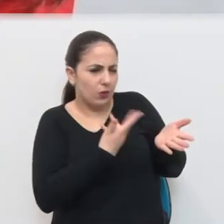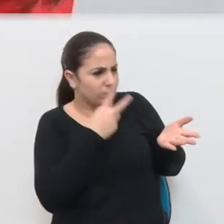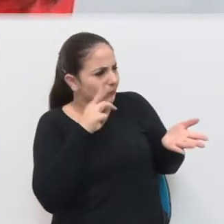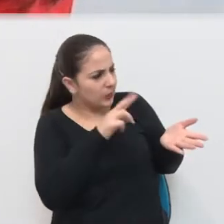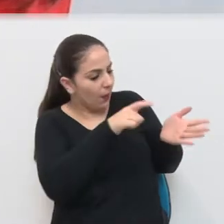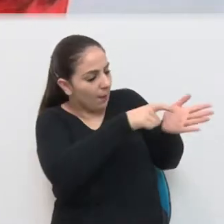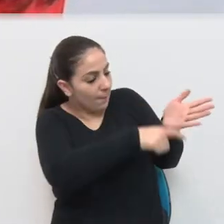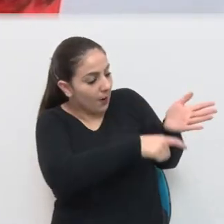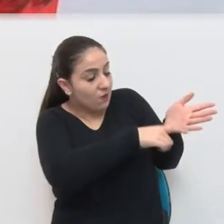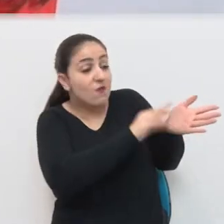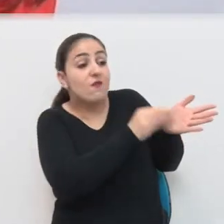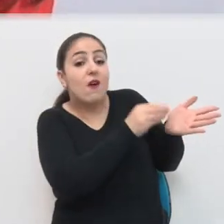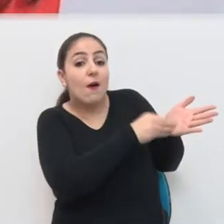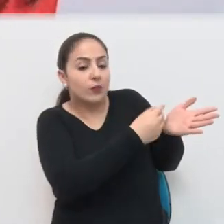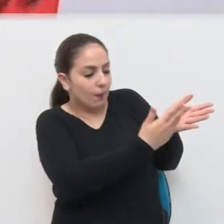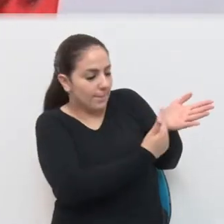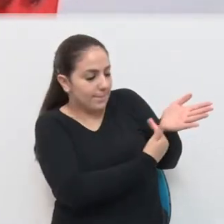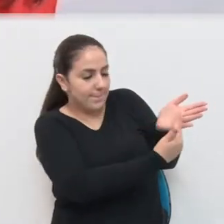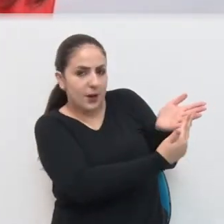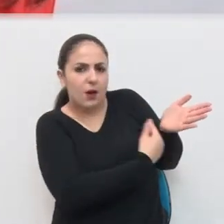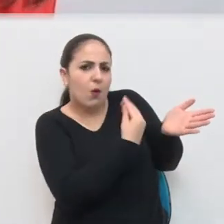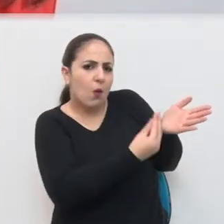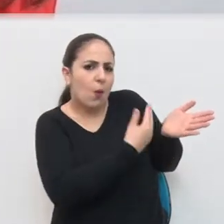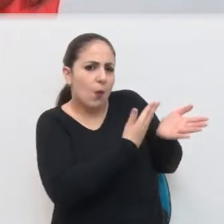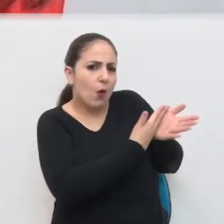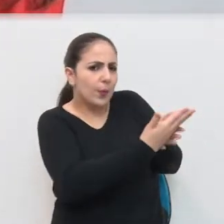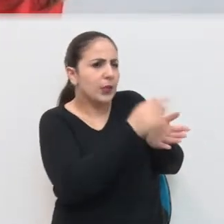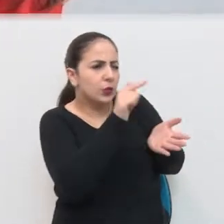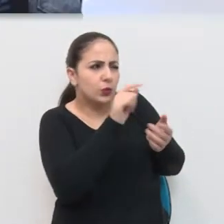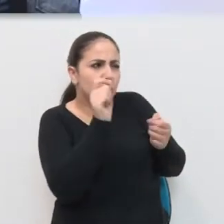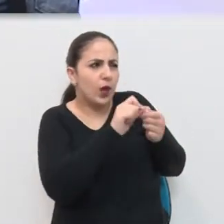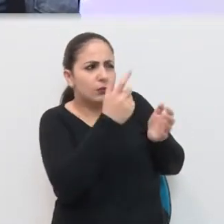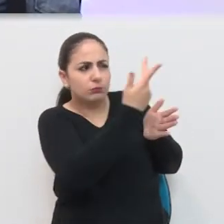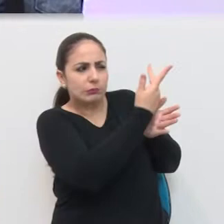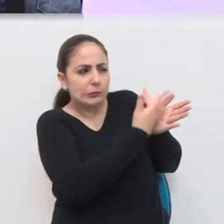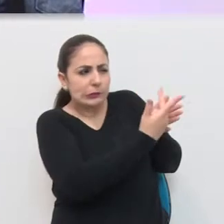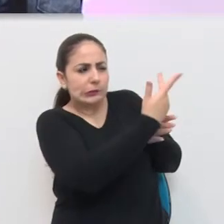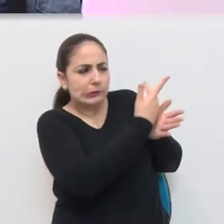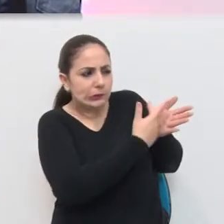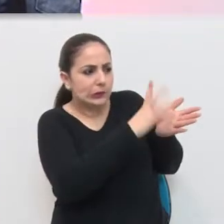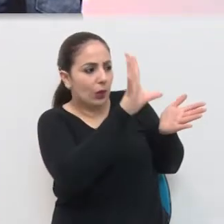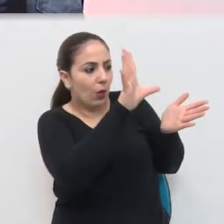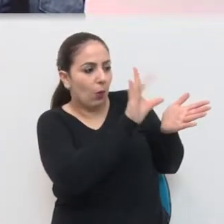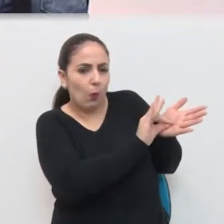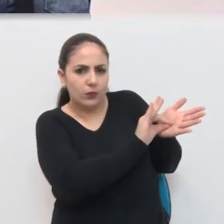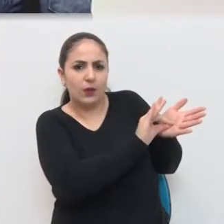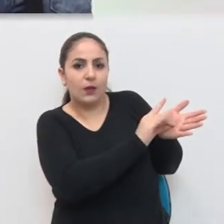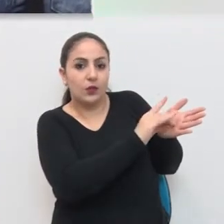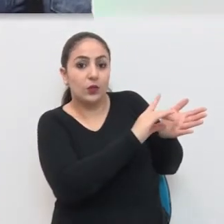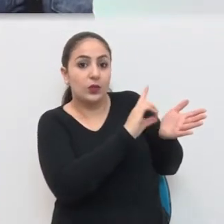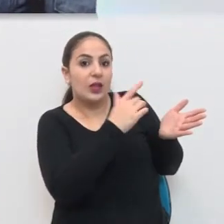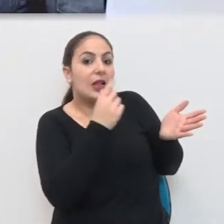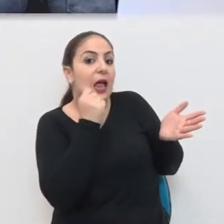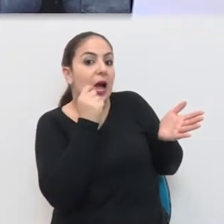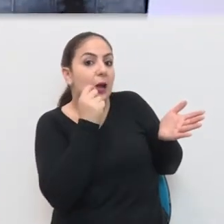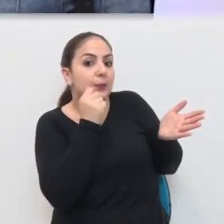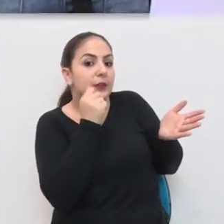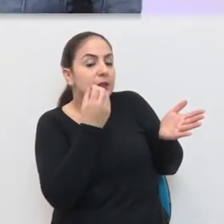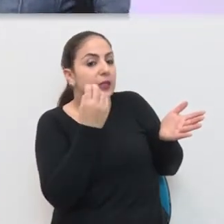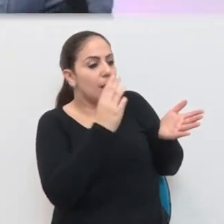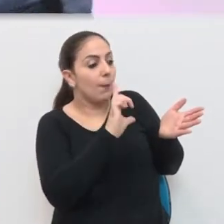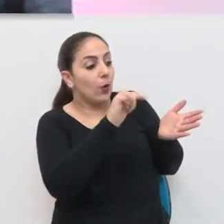falta um pedacinho aqui embaixo. Mas como tudo começa? Você faz um esboço, um rabisco com um lápis